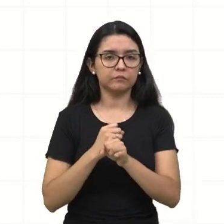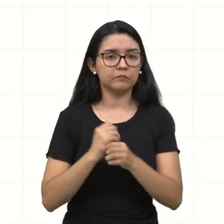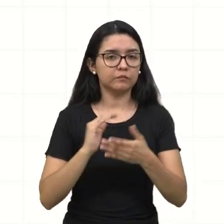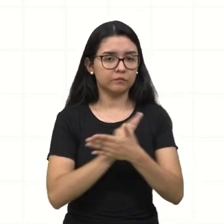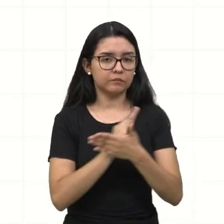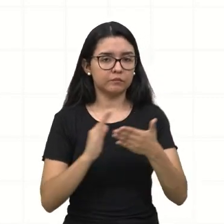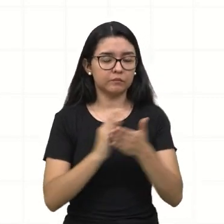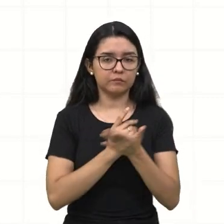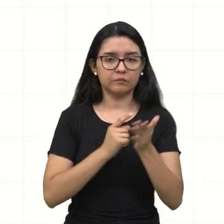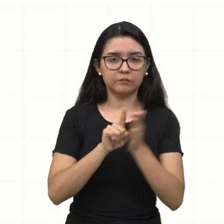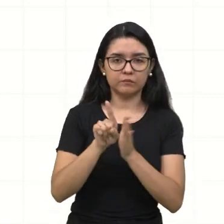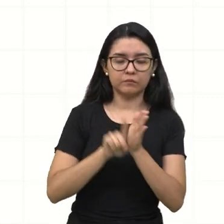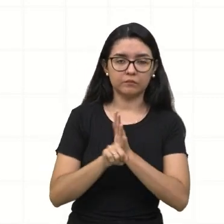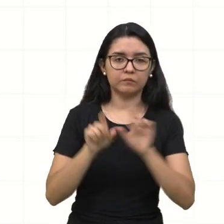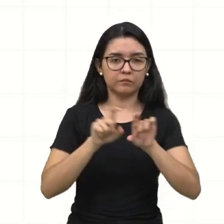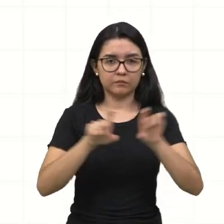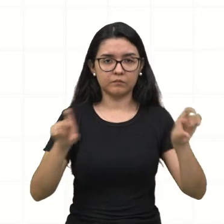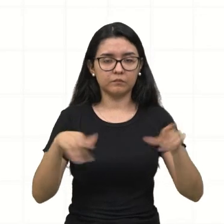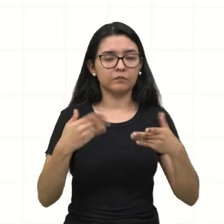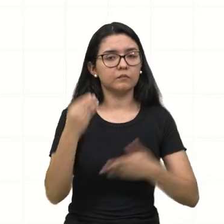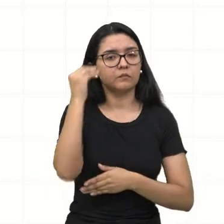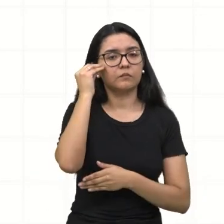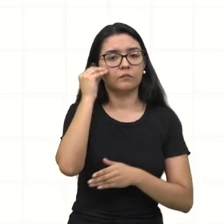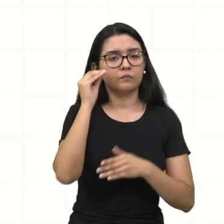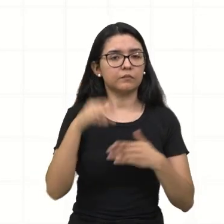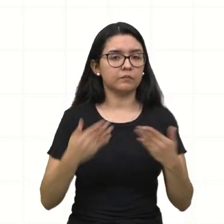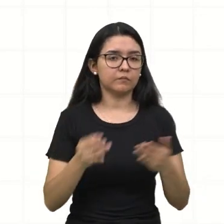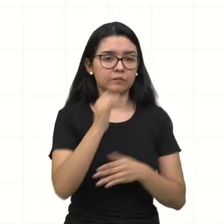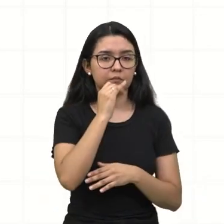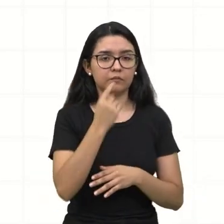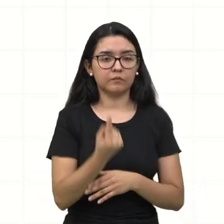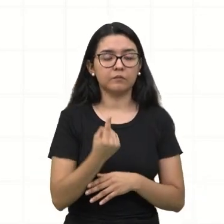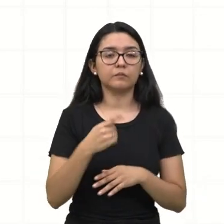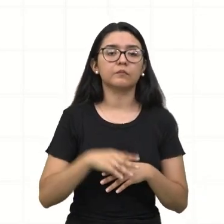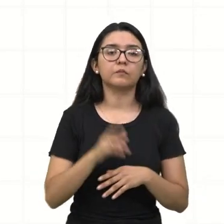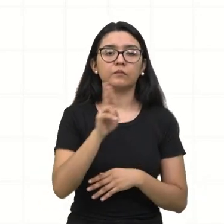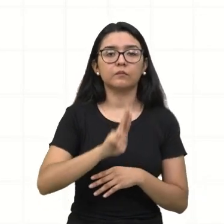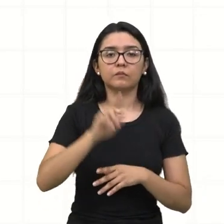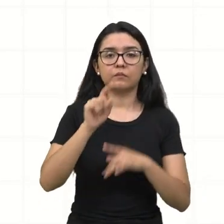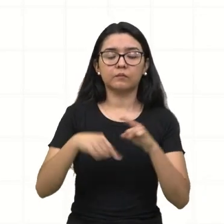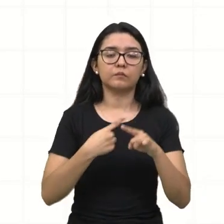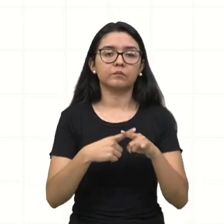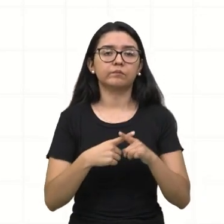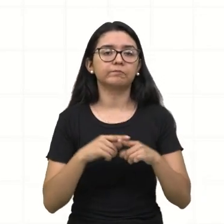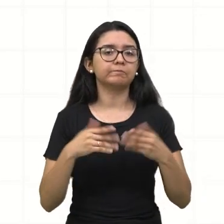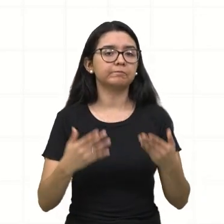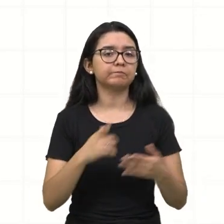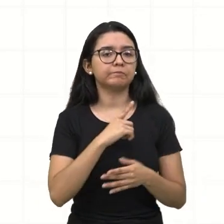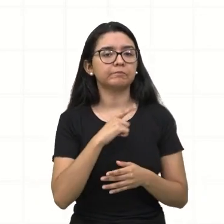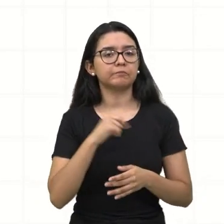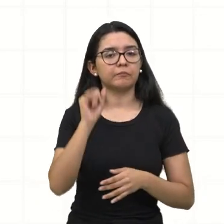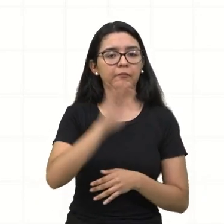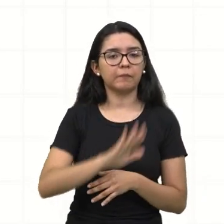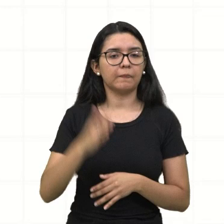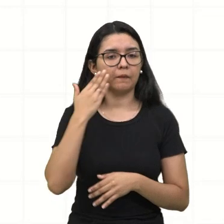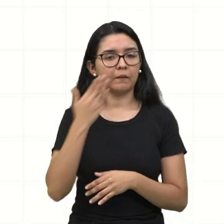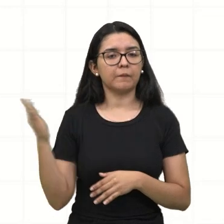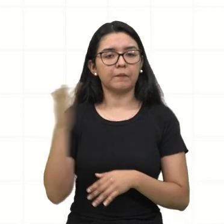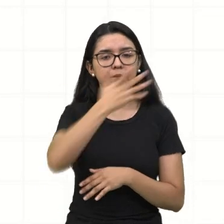alguns problemas. Então vamos ver aqui os nossos problemas envolvendo a operação de multiplicação. Aí temos a imagem de um cidadão